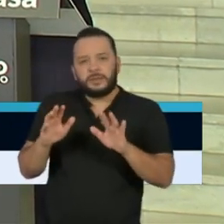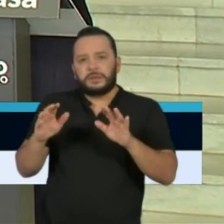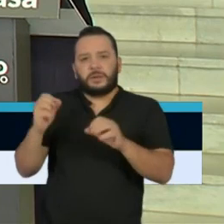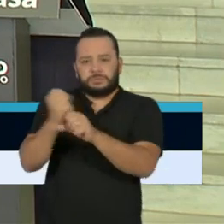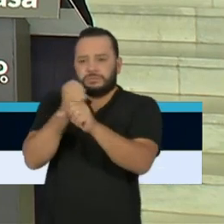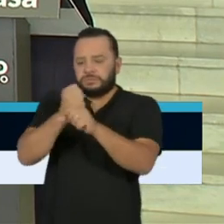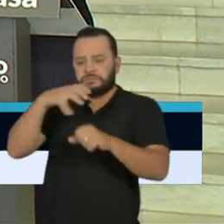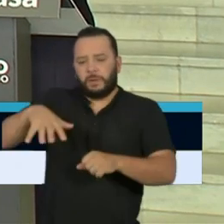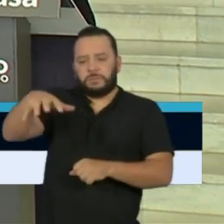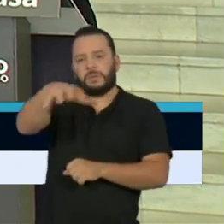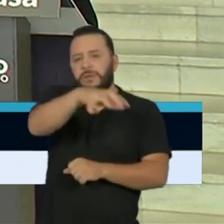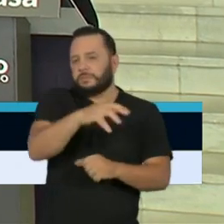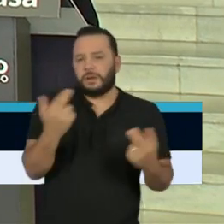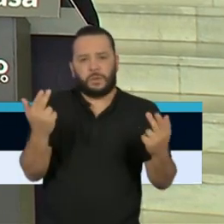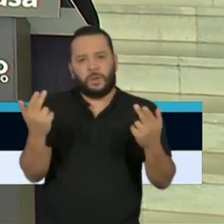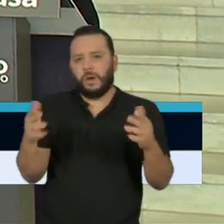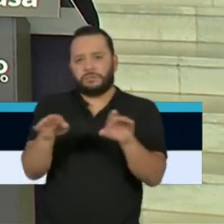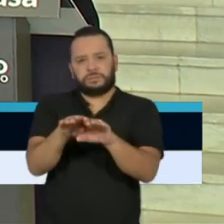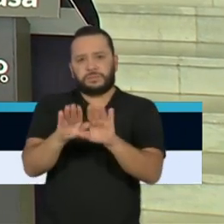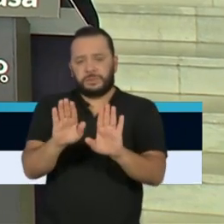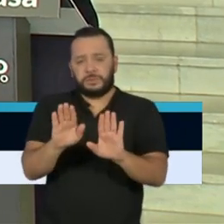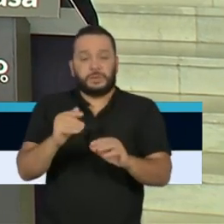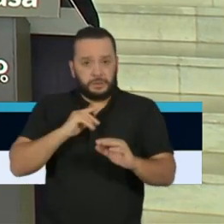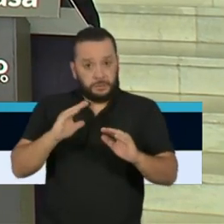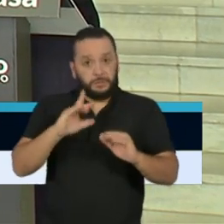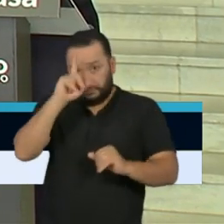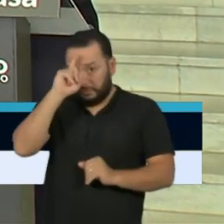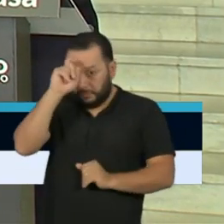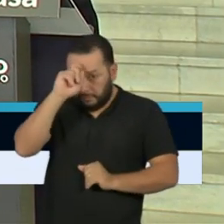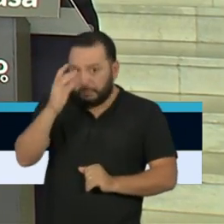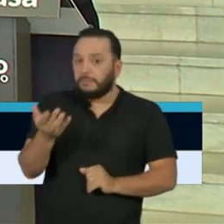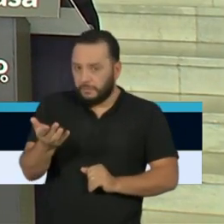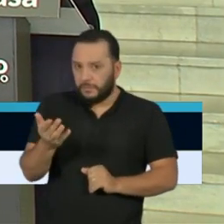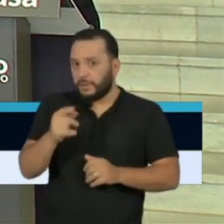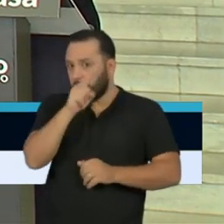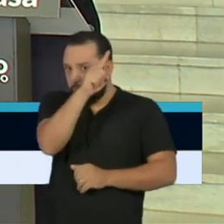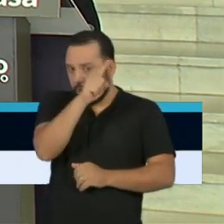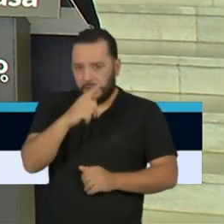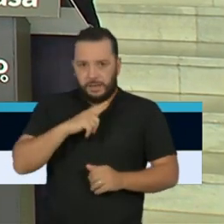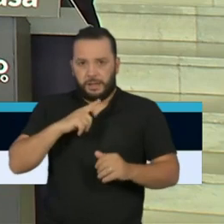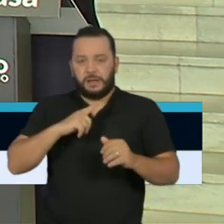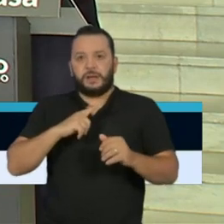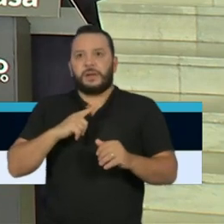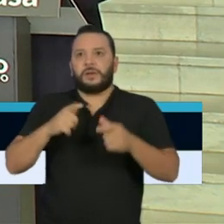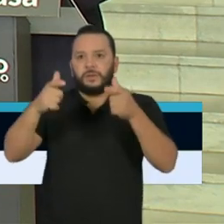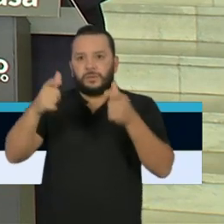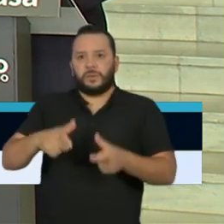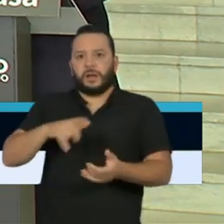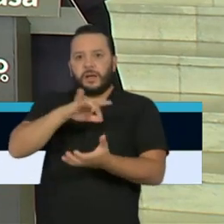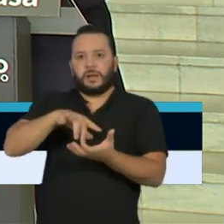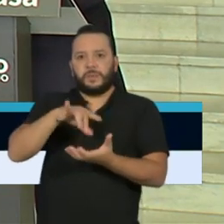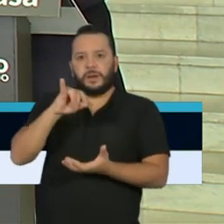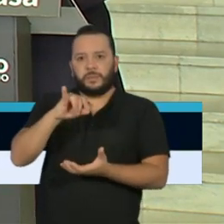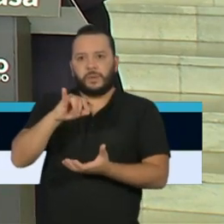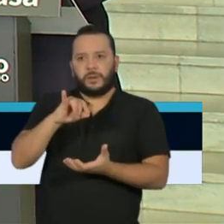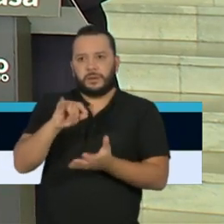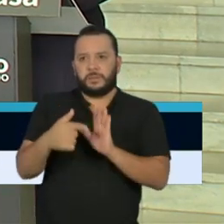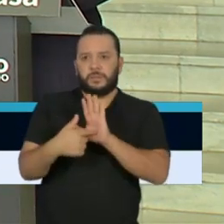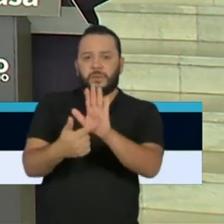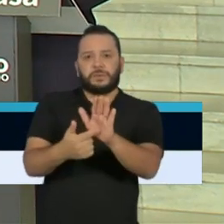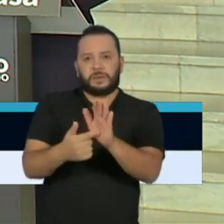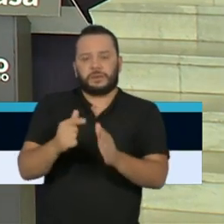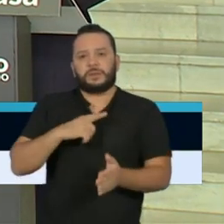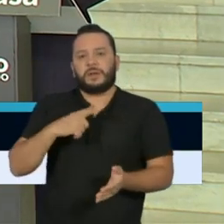mesmo. Este hospital de campanha, especificamente esse do Complexo Ibirapuera, que foi mostrado agora há pouco, tem